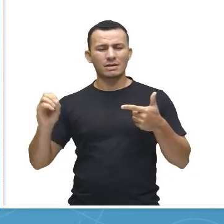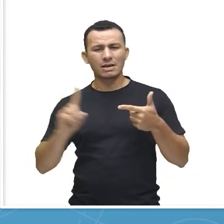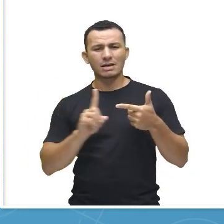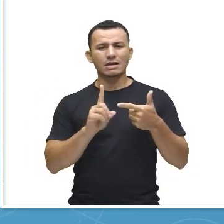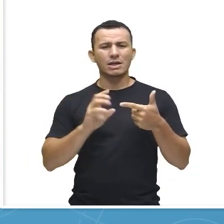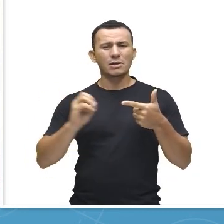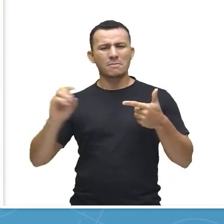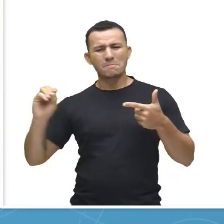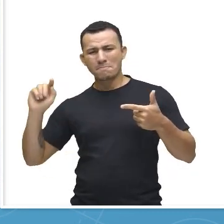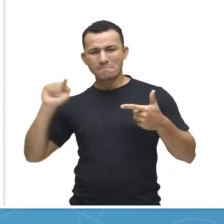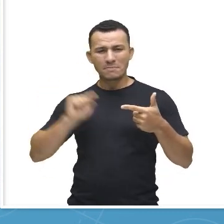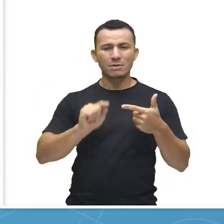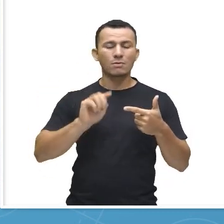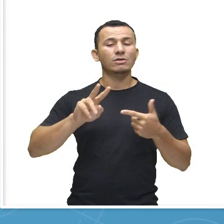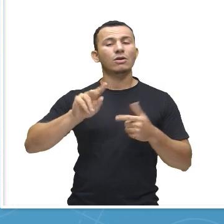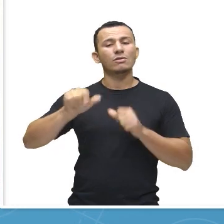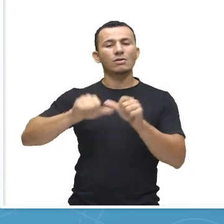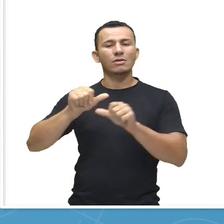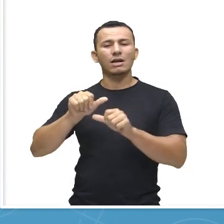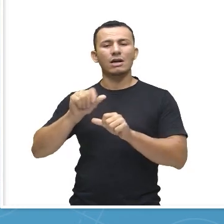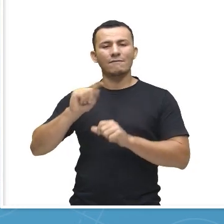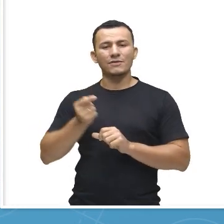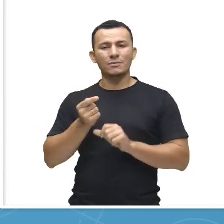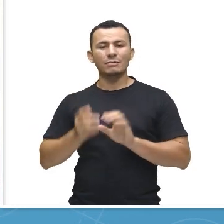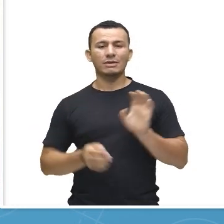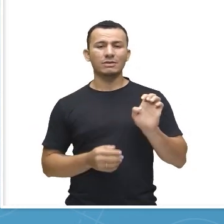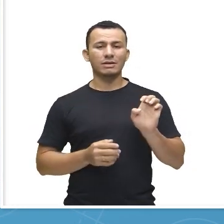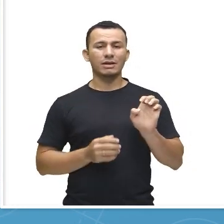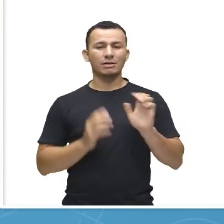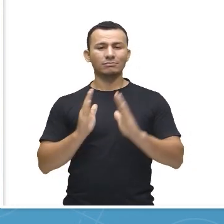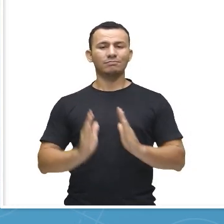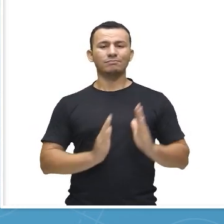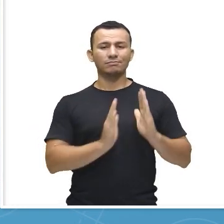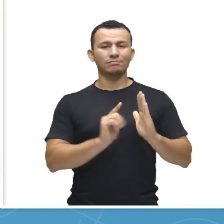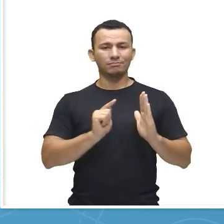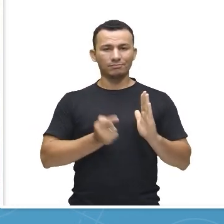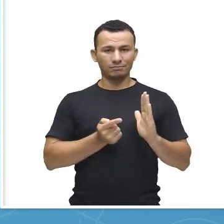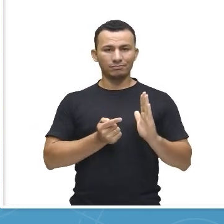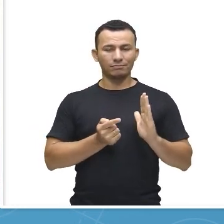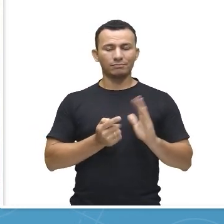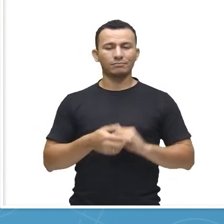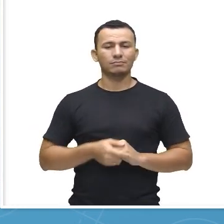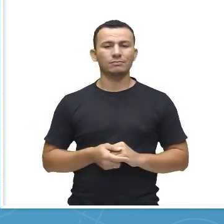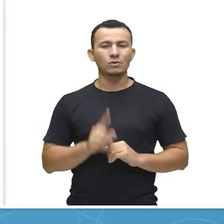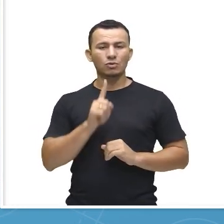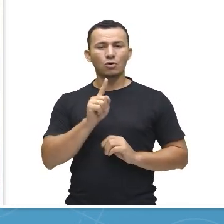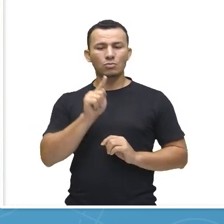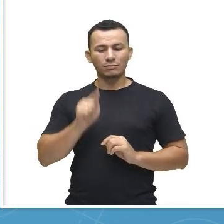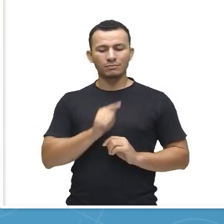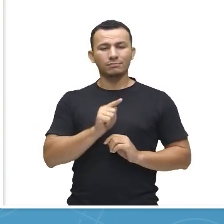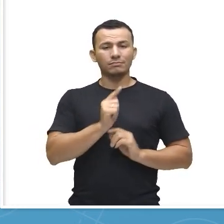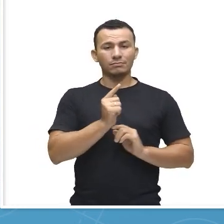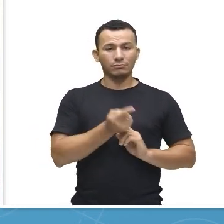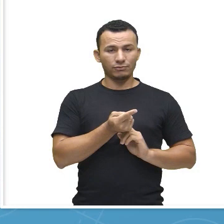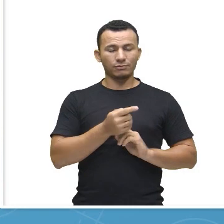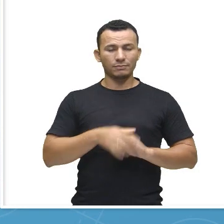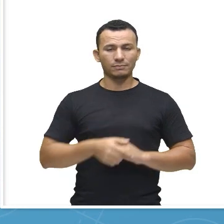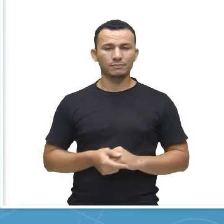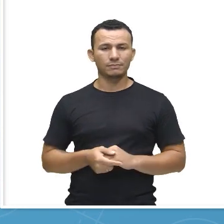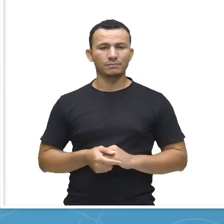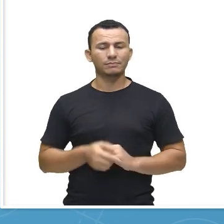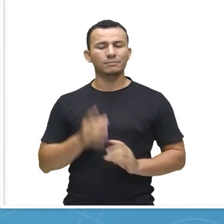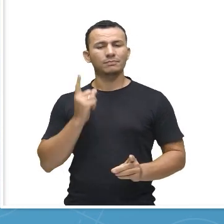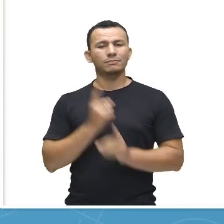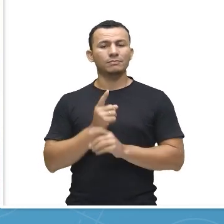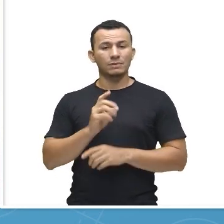a vírgula para a esquerda. Como aqui a divisão é por 10, eu vou deslocar apenas uma casa decimal. Então, o resultado,